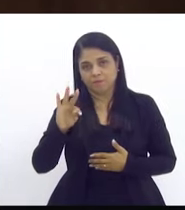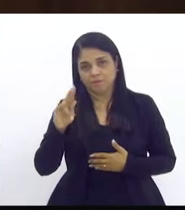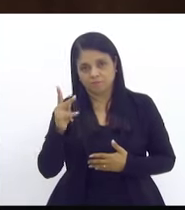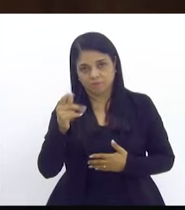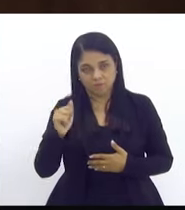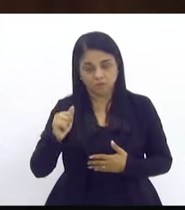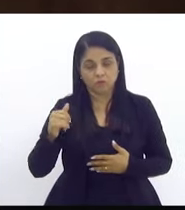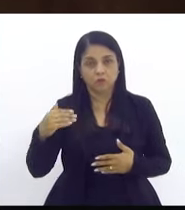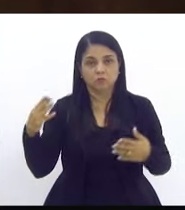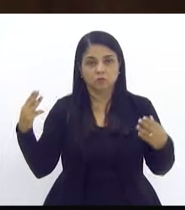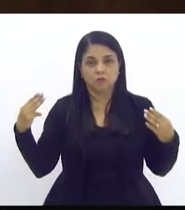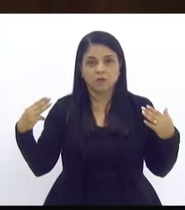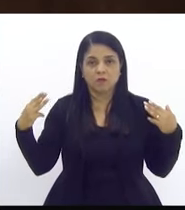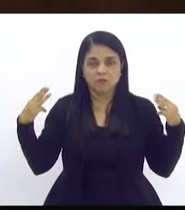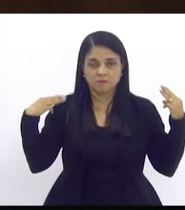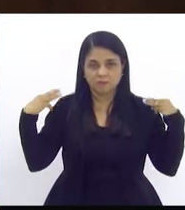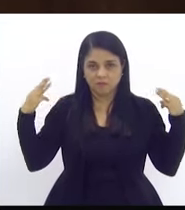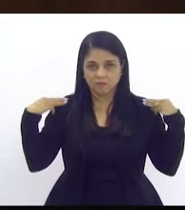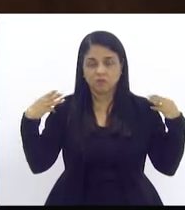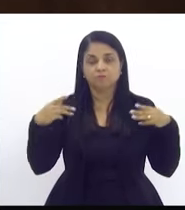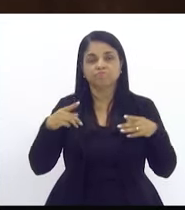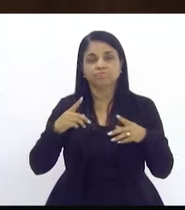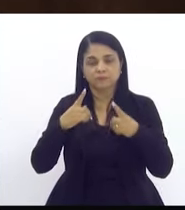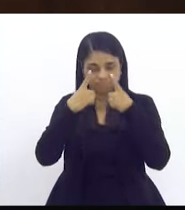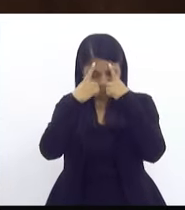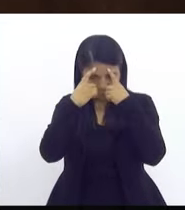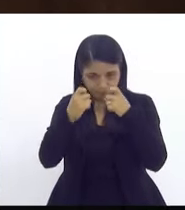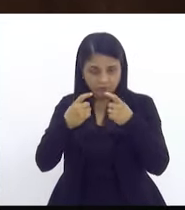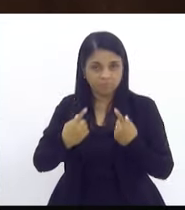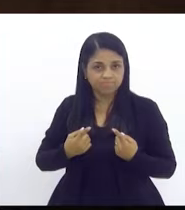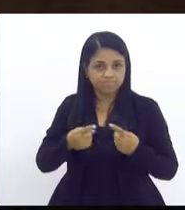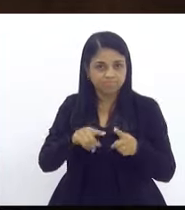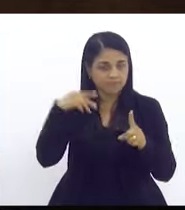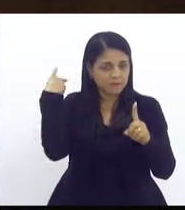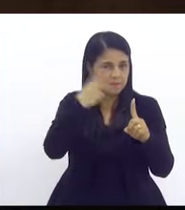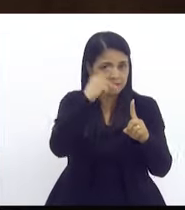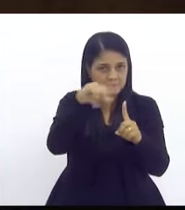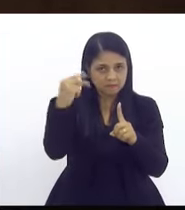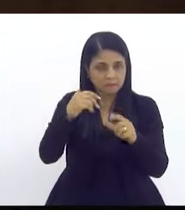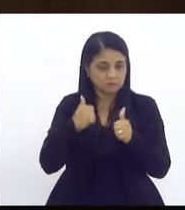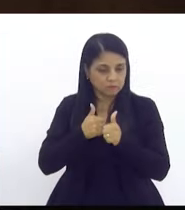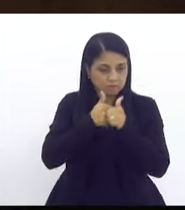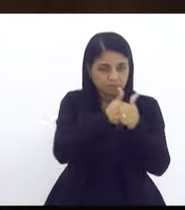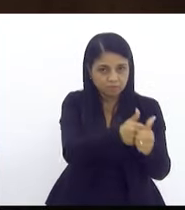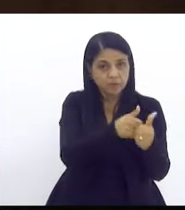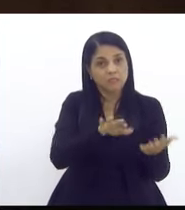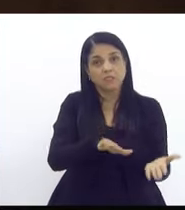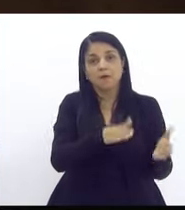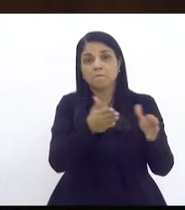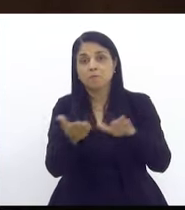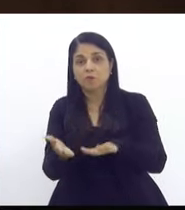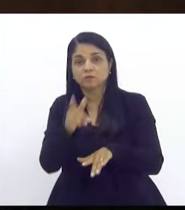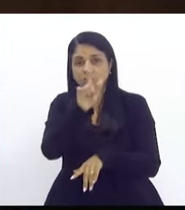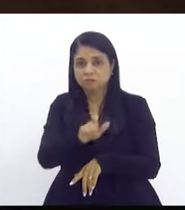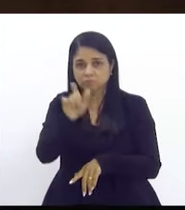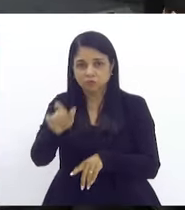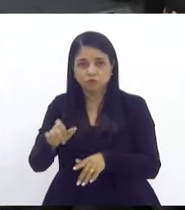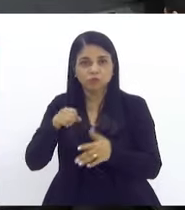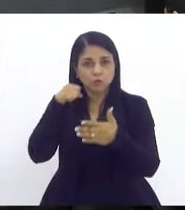repressão, no autoritarismo, na perseguição, na tortura e na morte daqueles que lutavam por democracia.